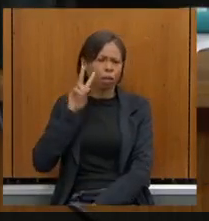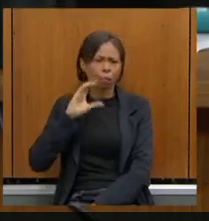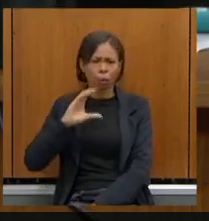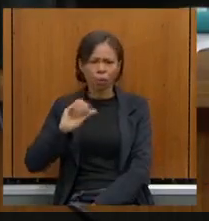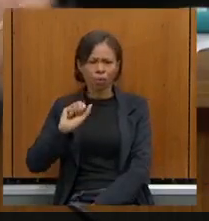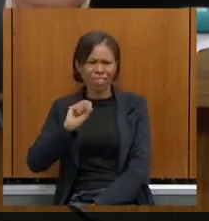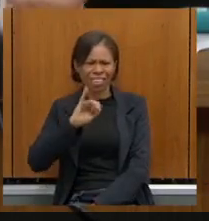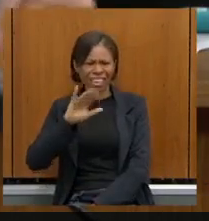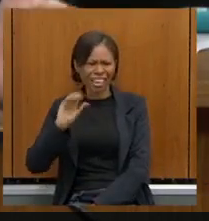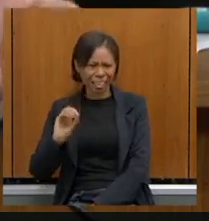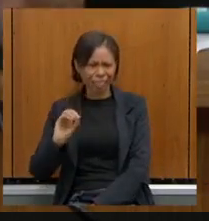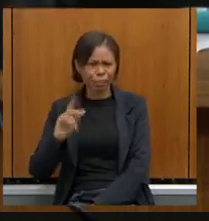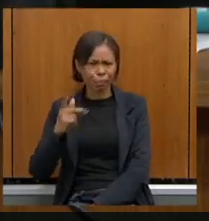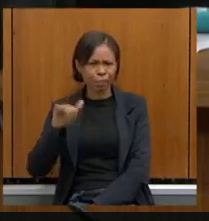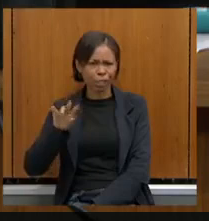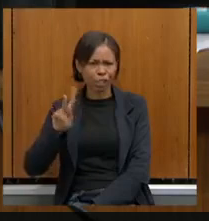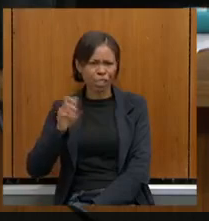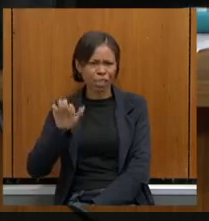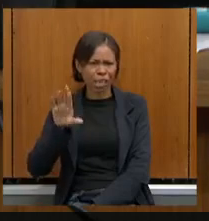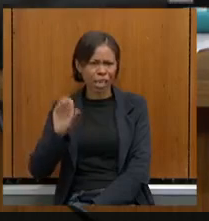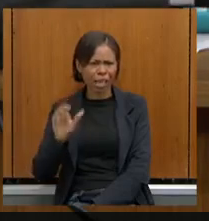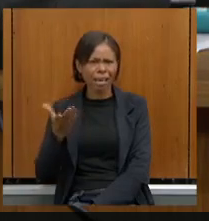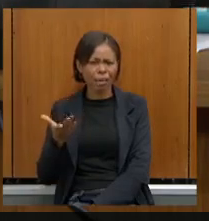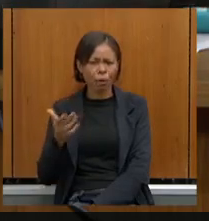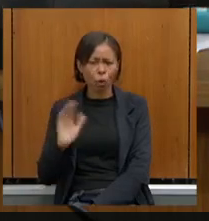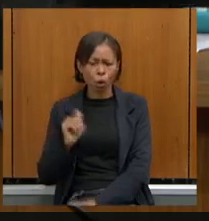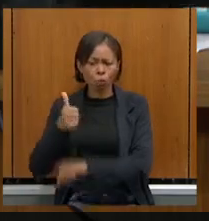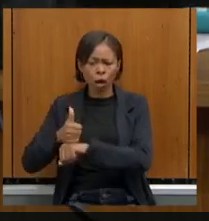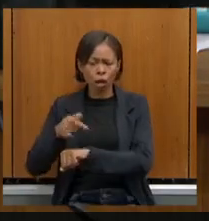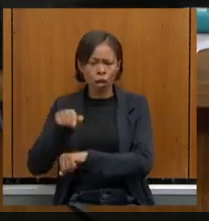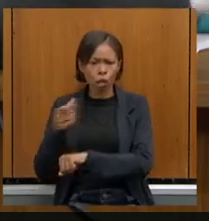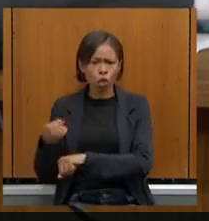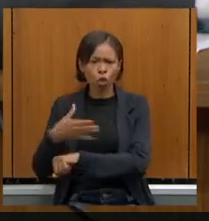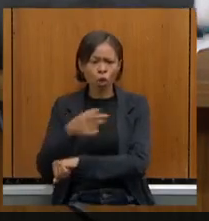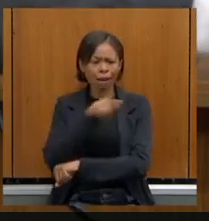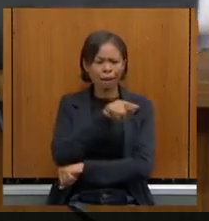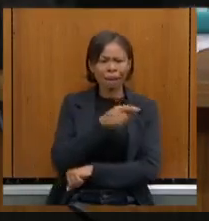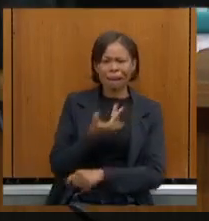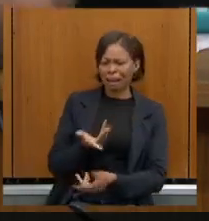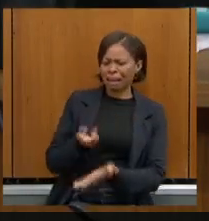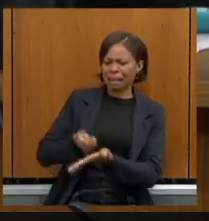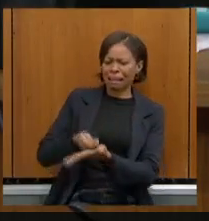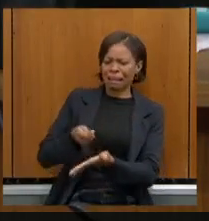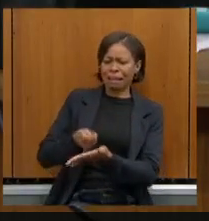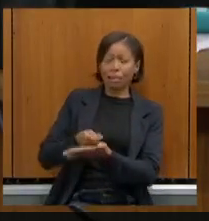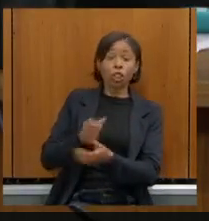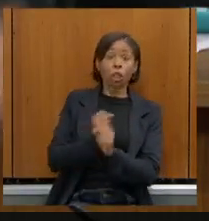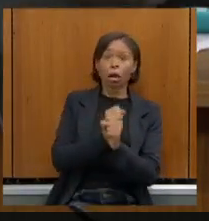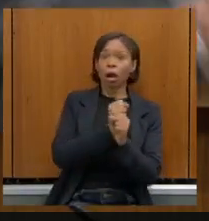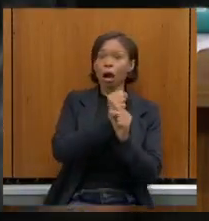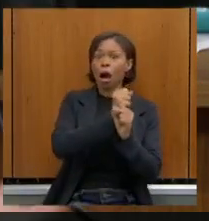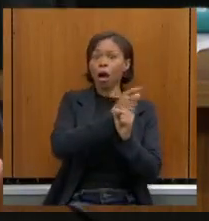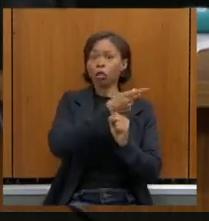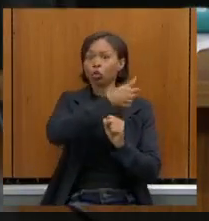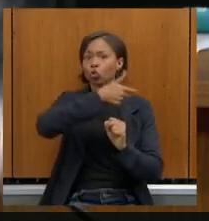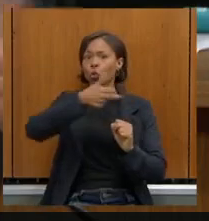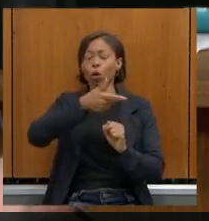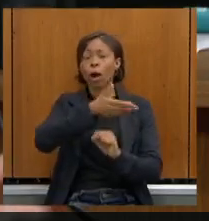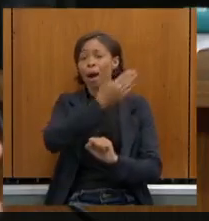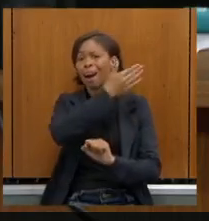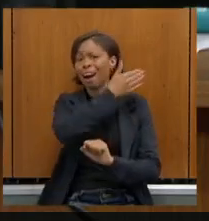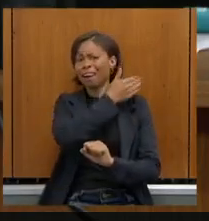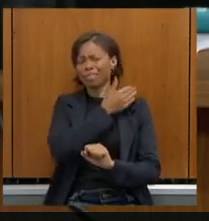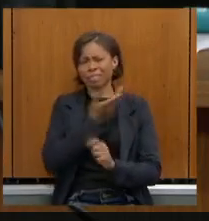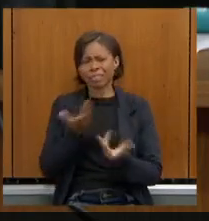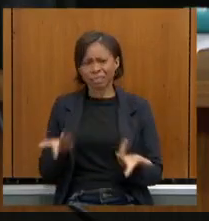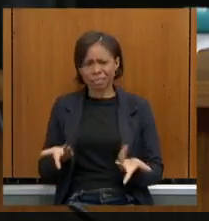continuando o trabalho e cobraram dele uma prestação de 20 anos atrás de uma nota de um hotel que era um recibo e o hotel já tinha fechado e